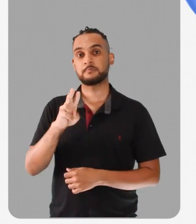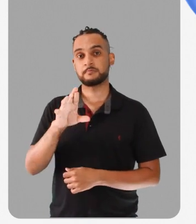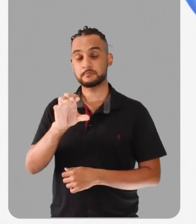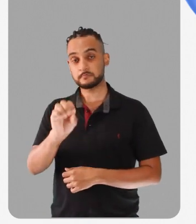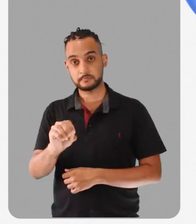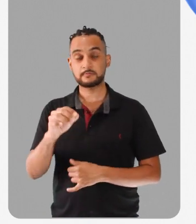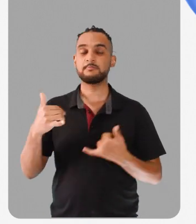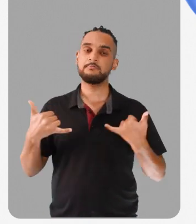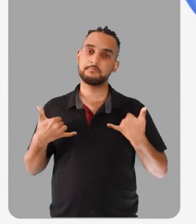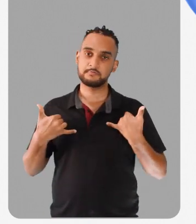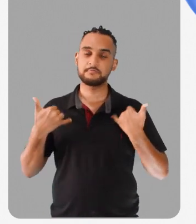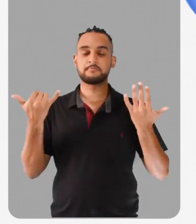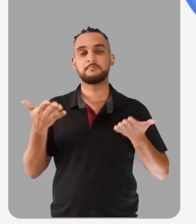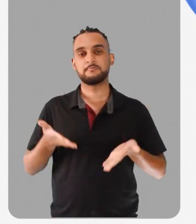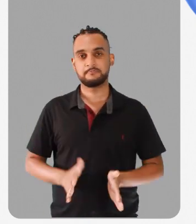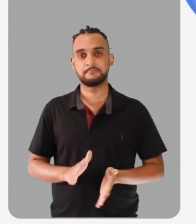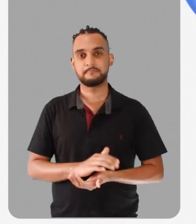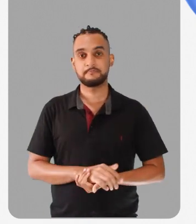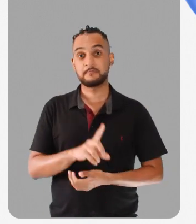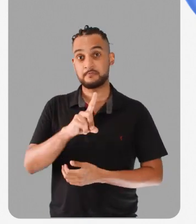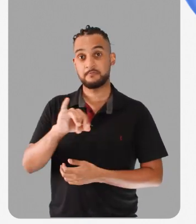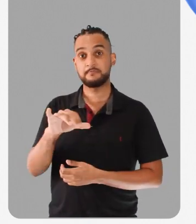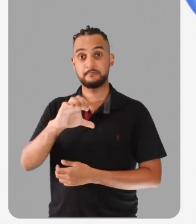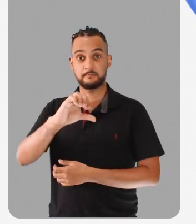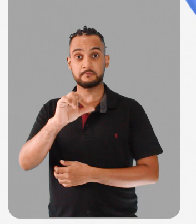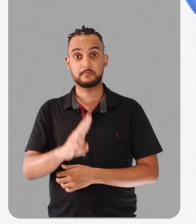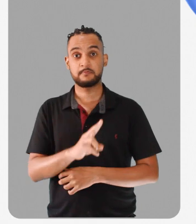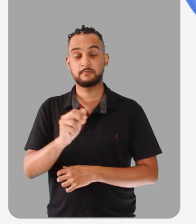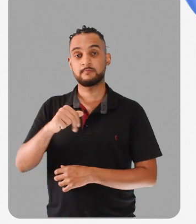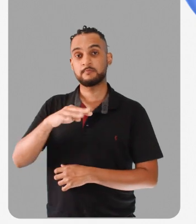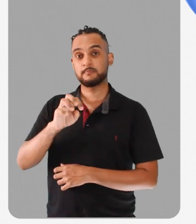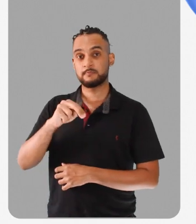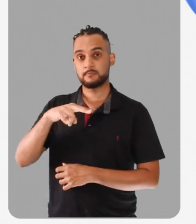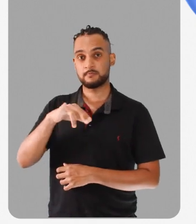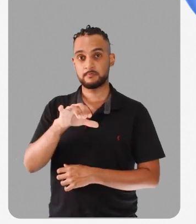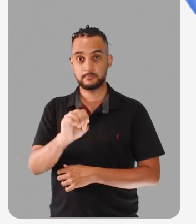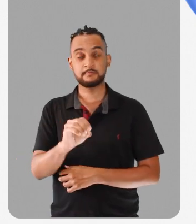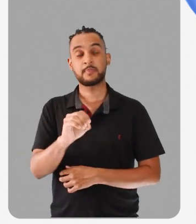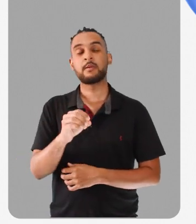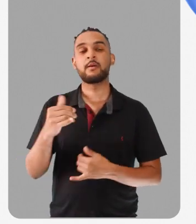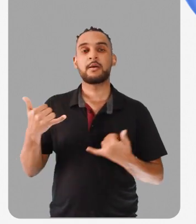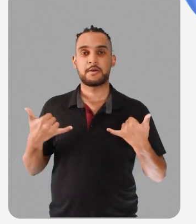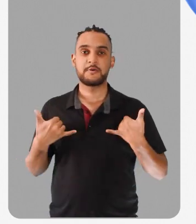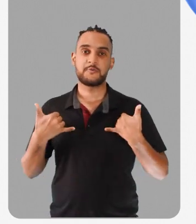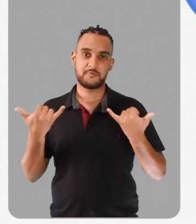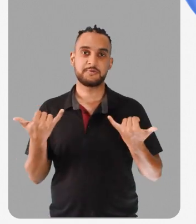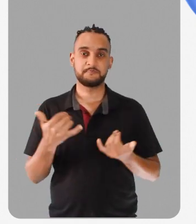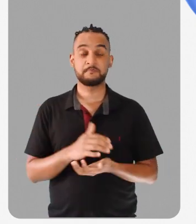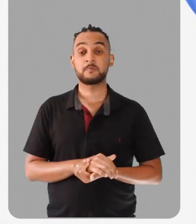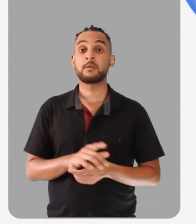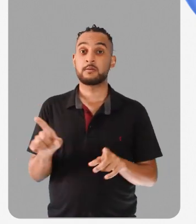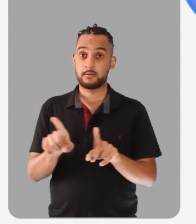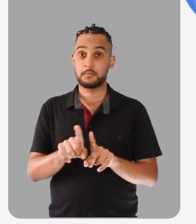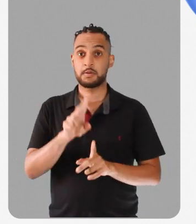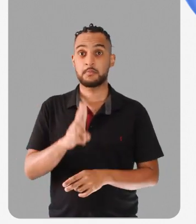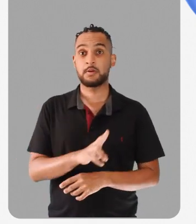8, Diácono Pedro Francisco Daniel comemora seu aniversário natalício. No dia 9, Padre Antônio Kleber de Farias